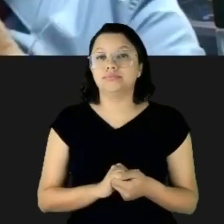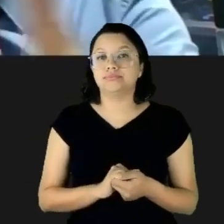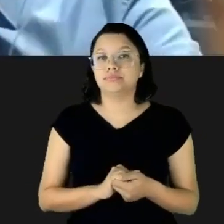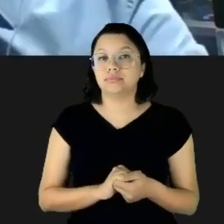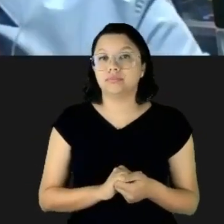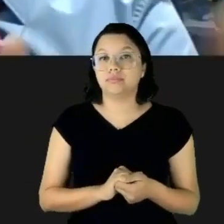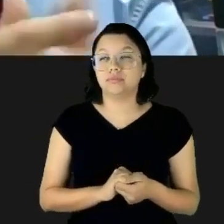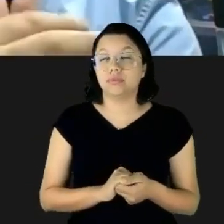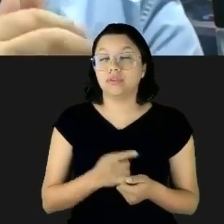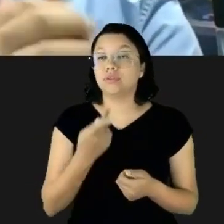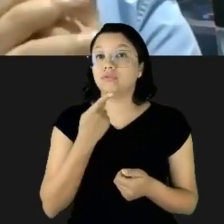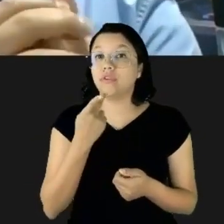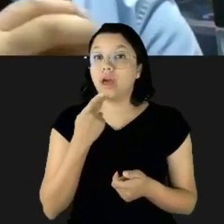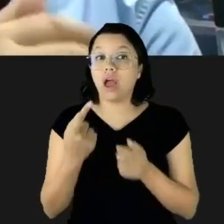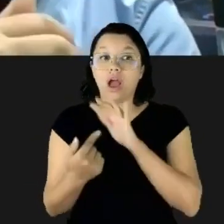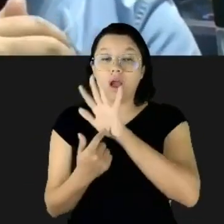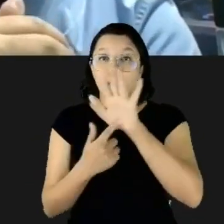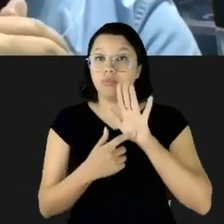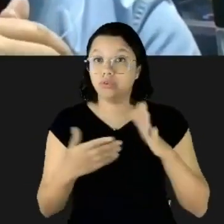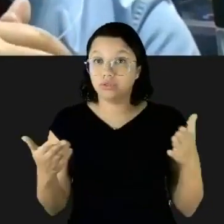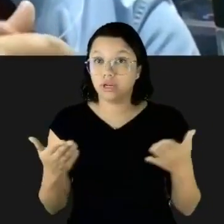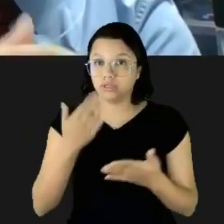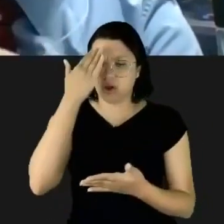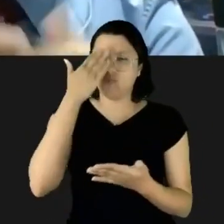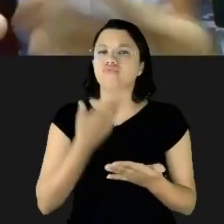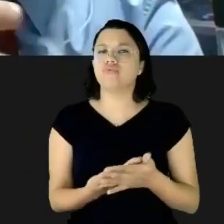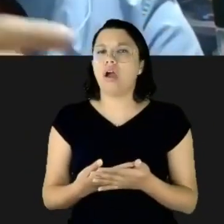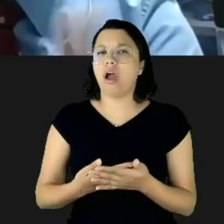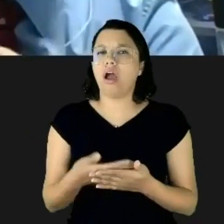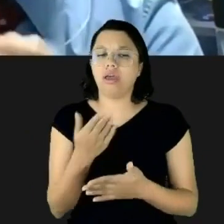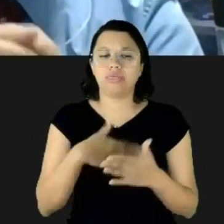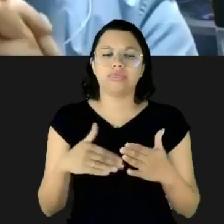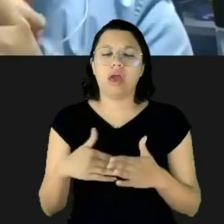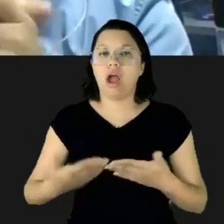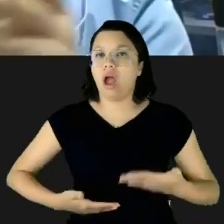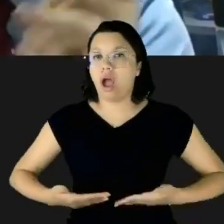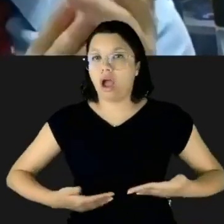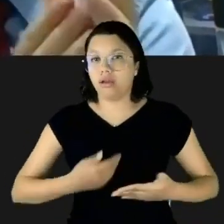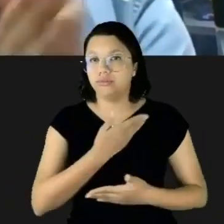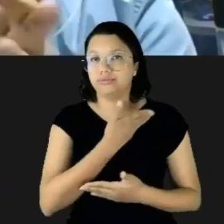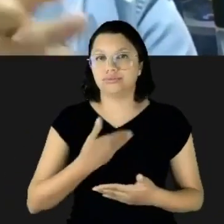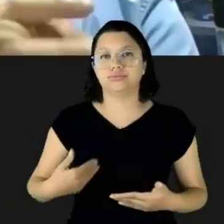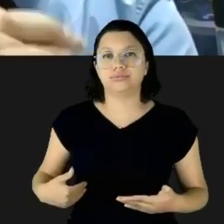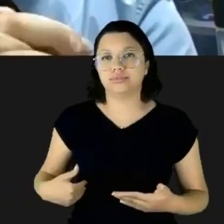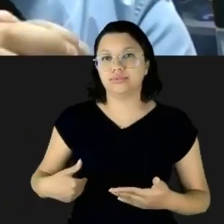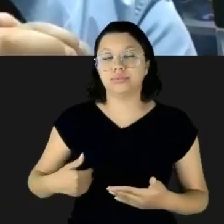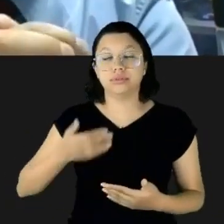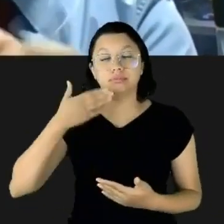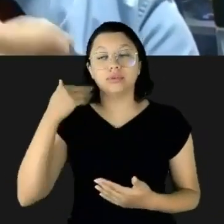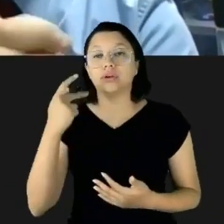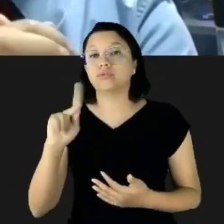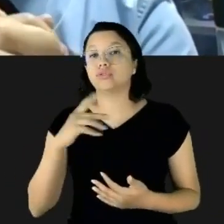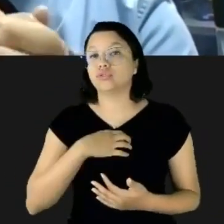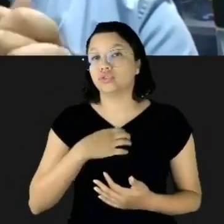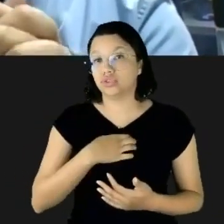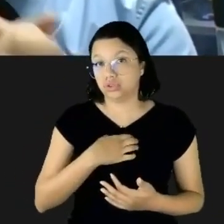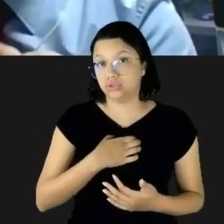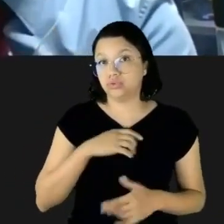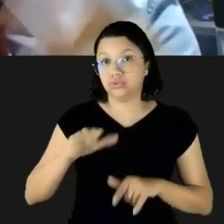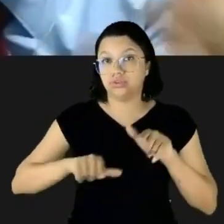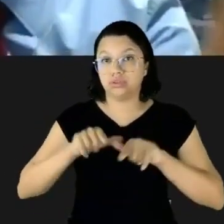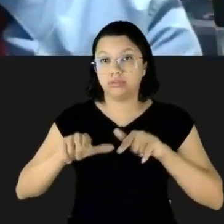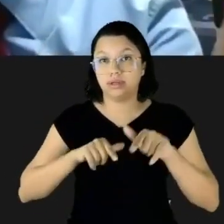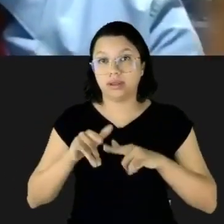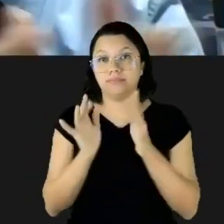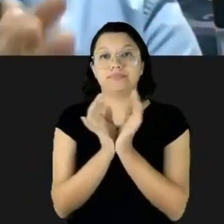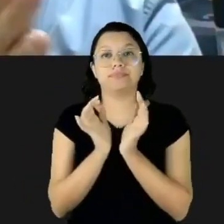transmitir essa confiança aos servidores, de você aprimorar a sua forma de trabalhar em equipe,